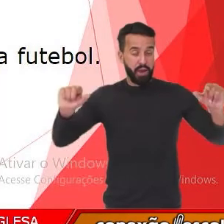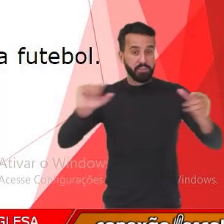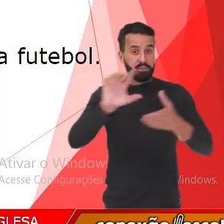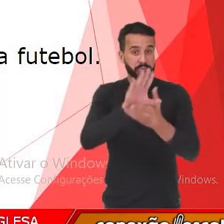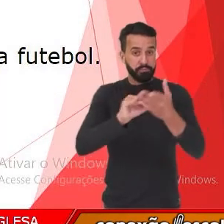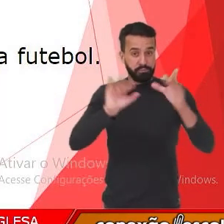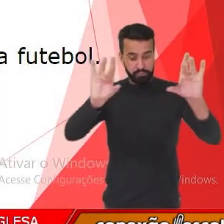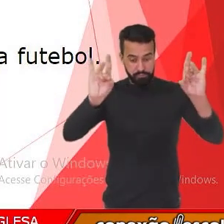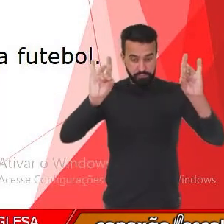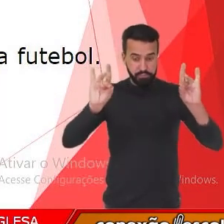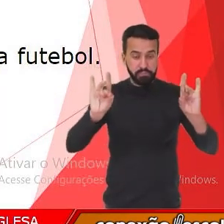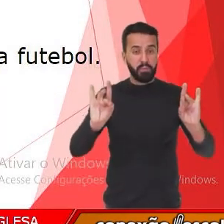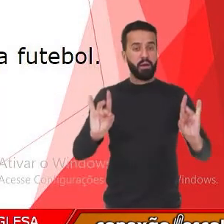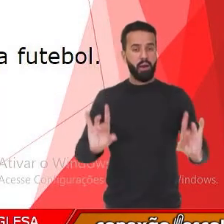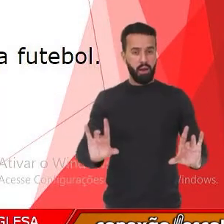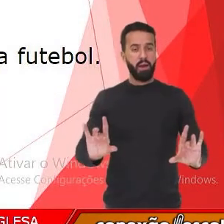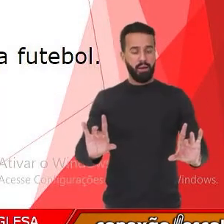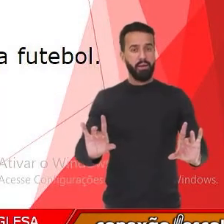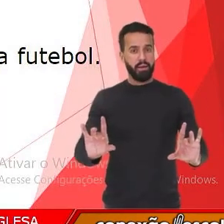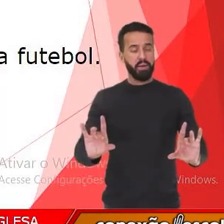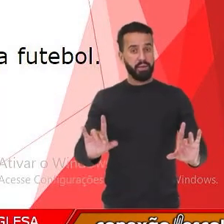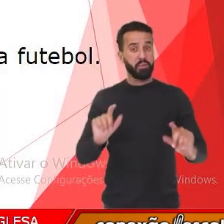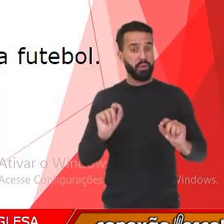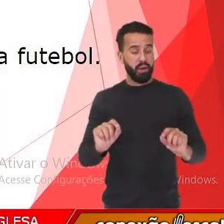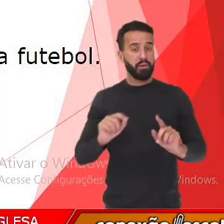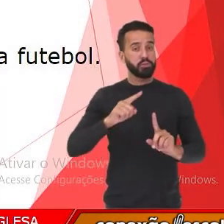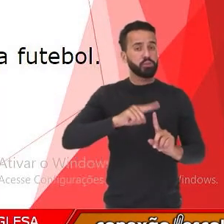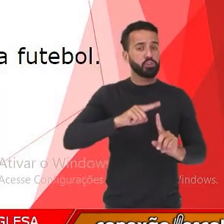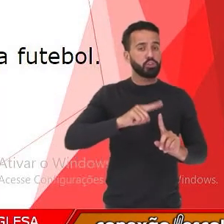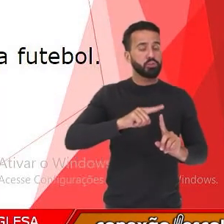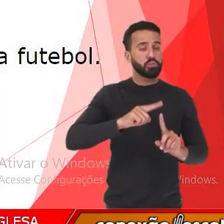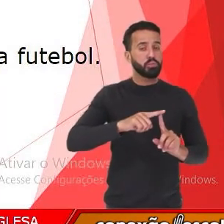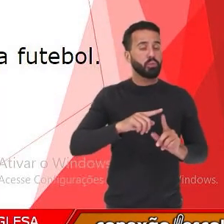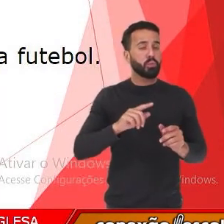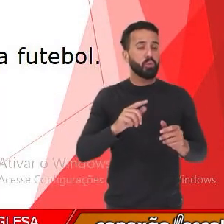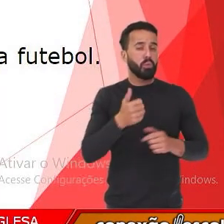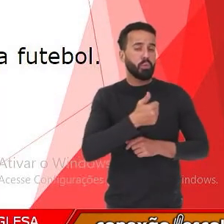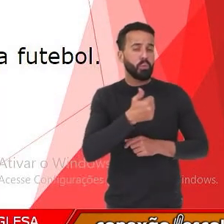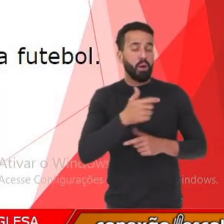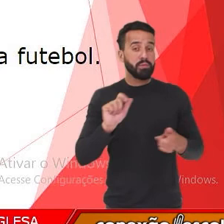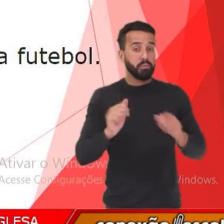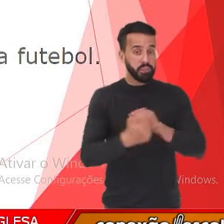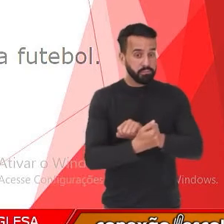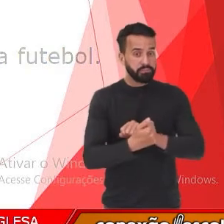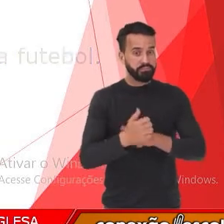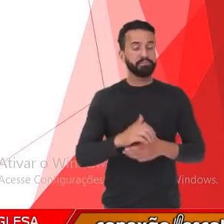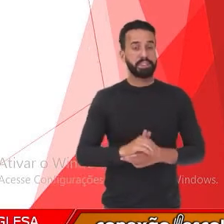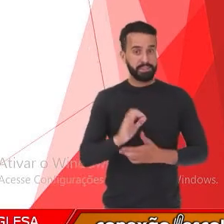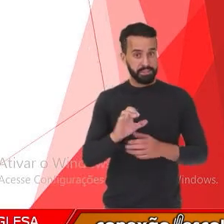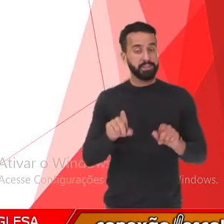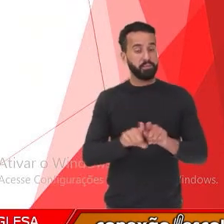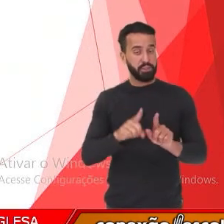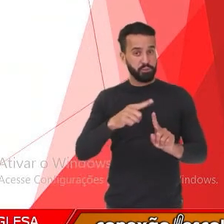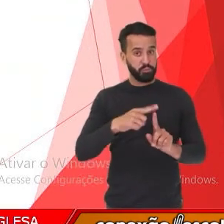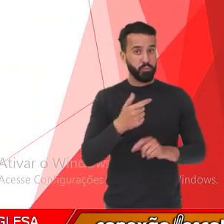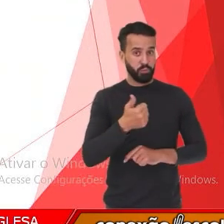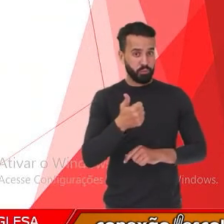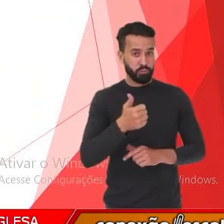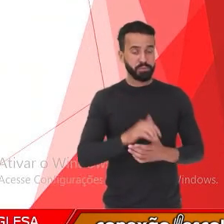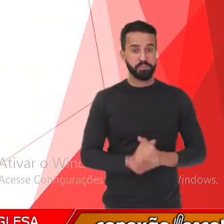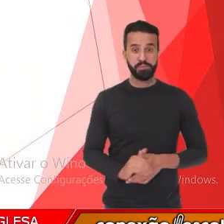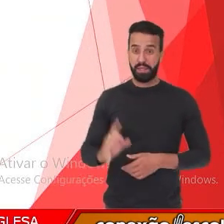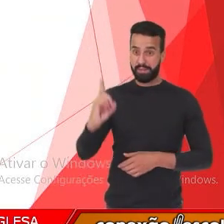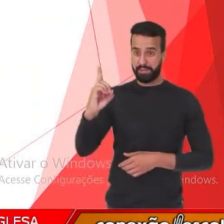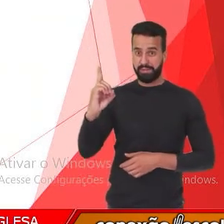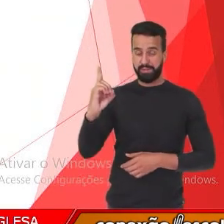reescreva essa frase aí, levando em consideração o tipo 1, a letra C também o tipo 1, a letra D o